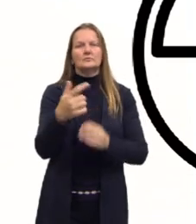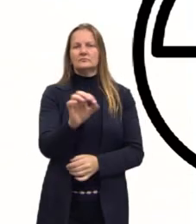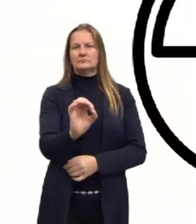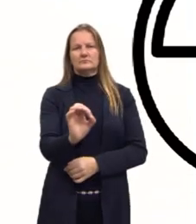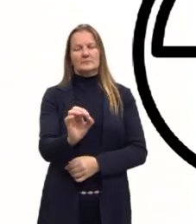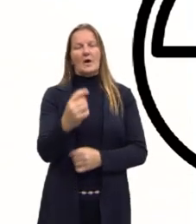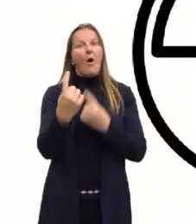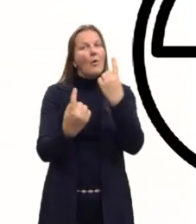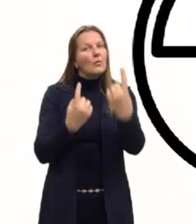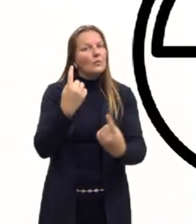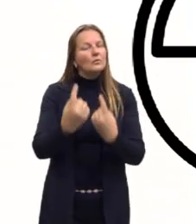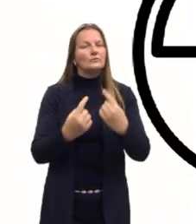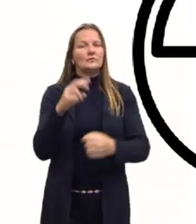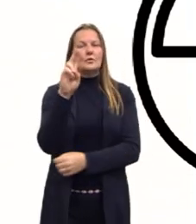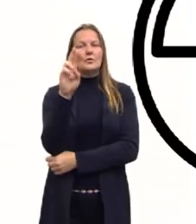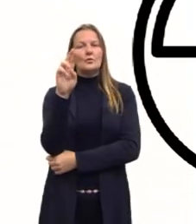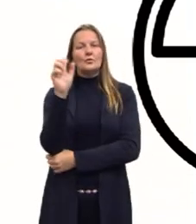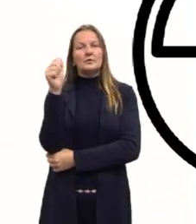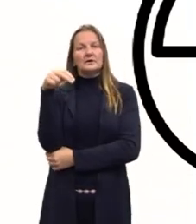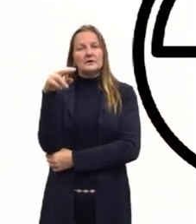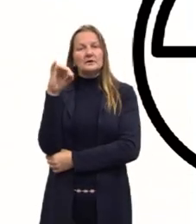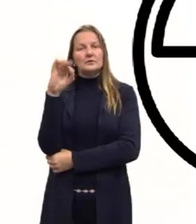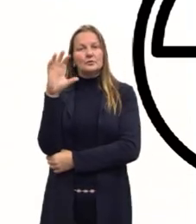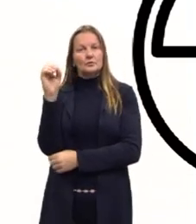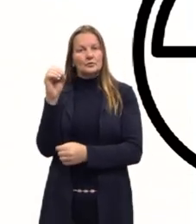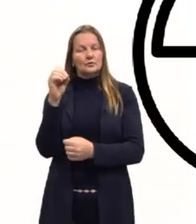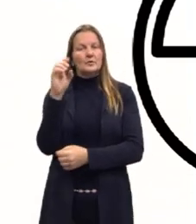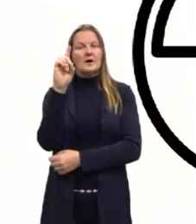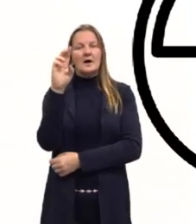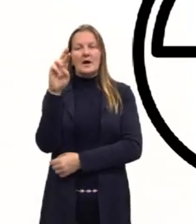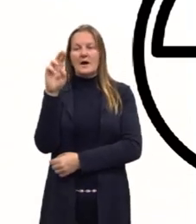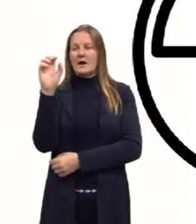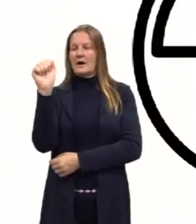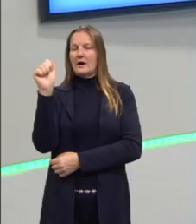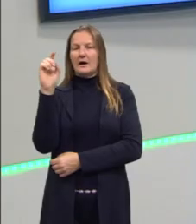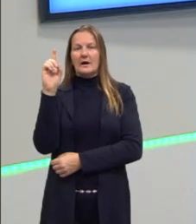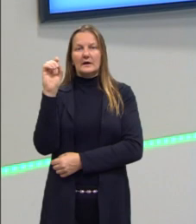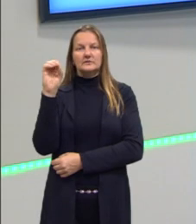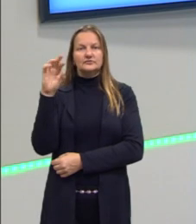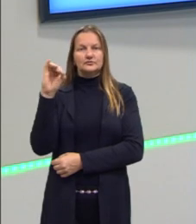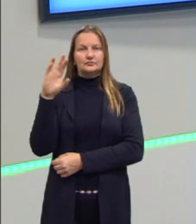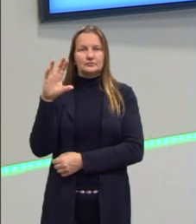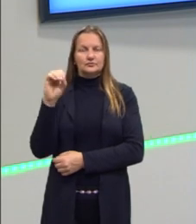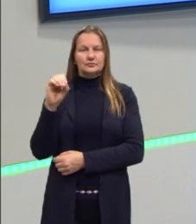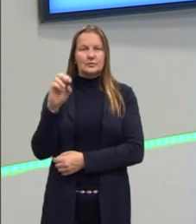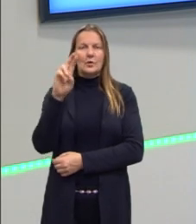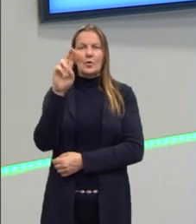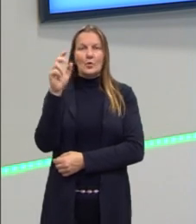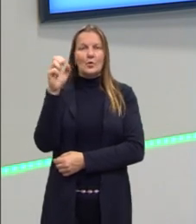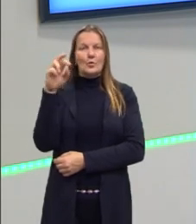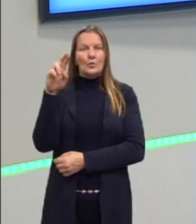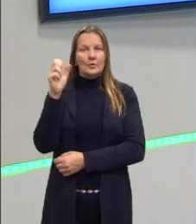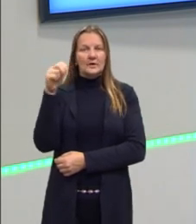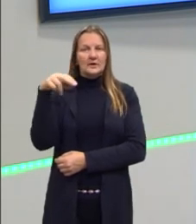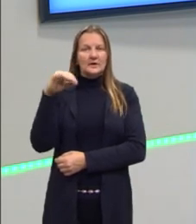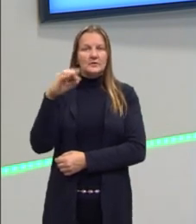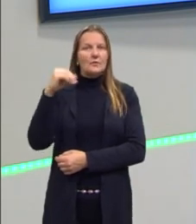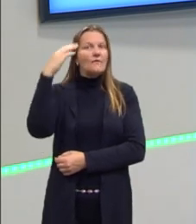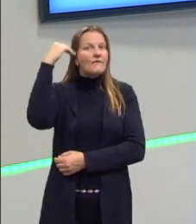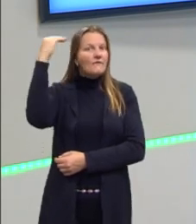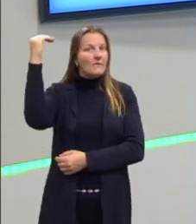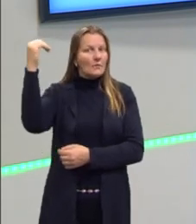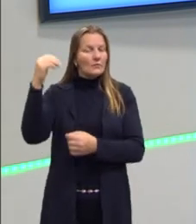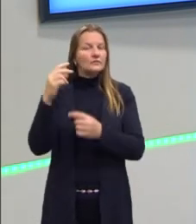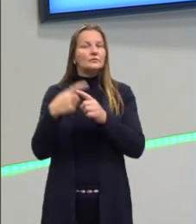como exemplo do urânio e do rádio é o urânio ele bem comentado em função de alguns filmes